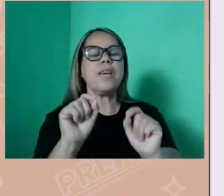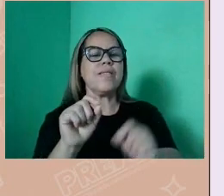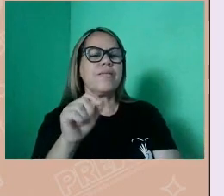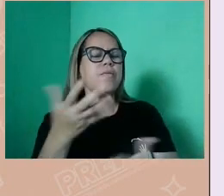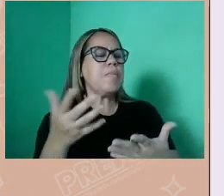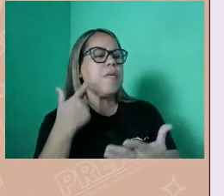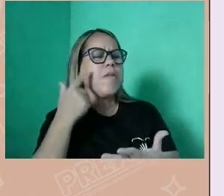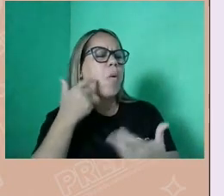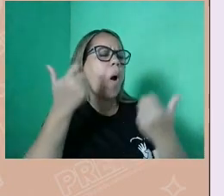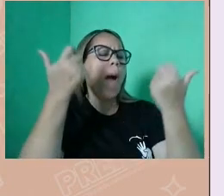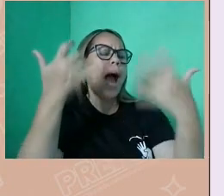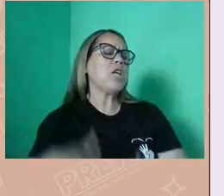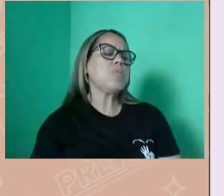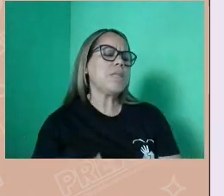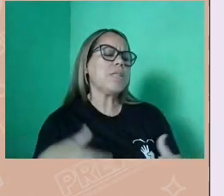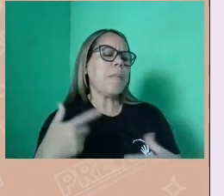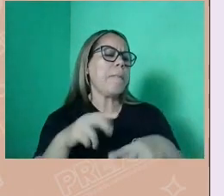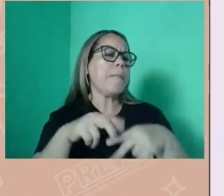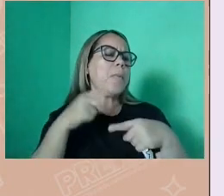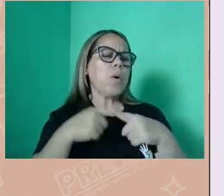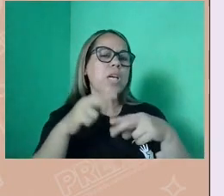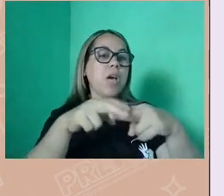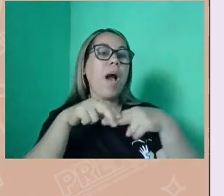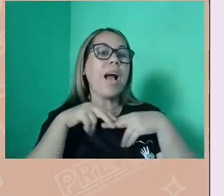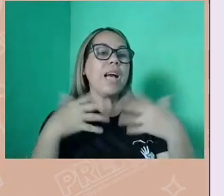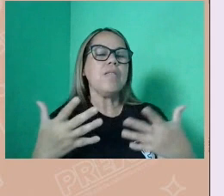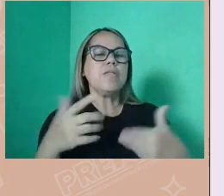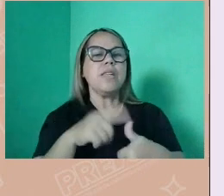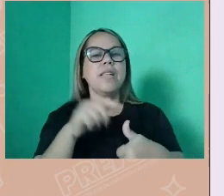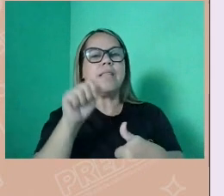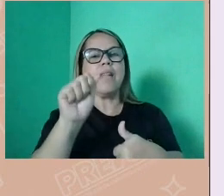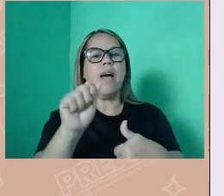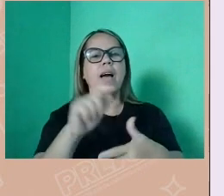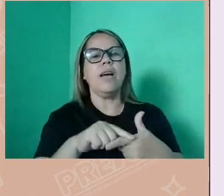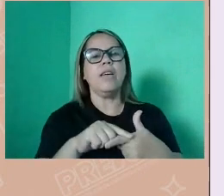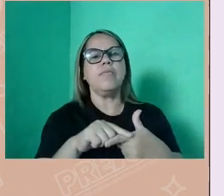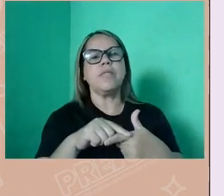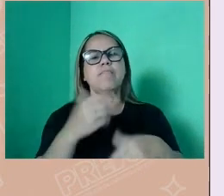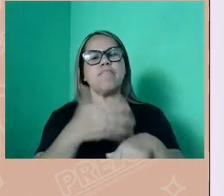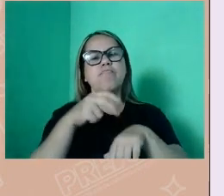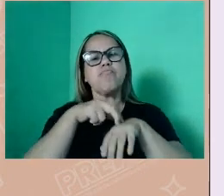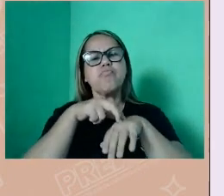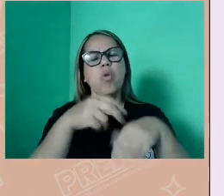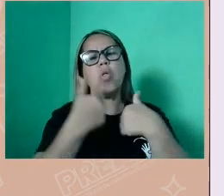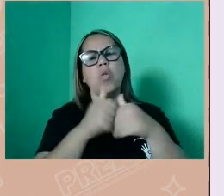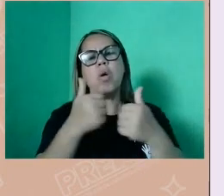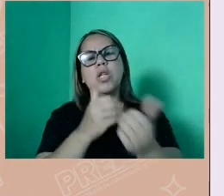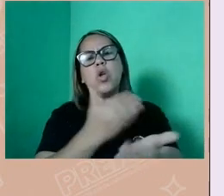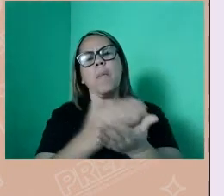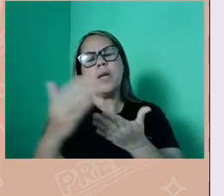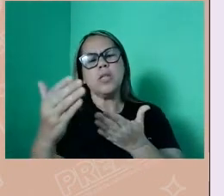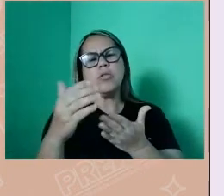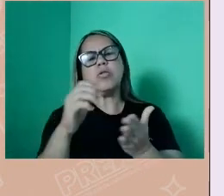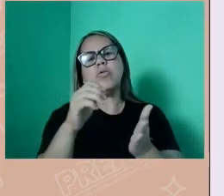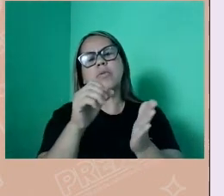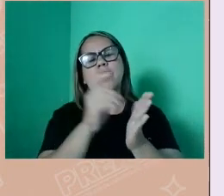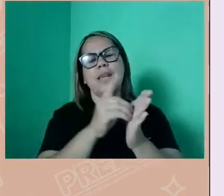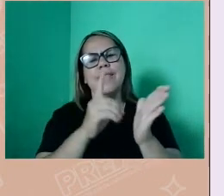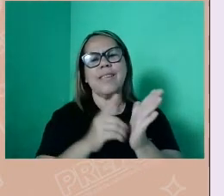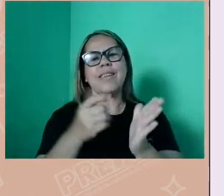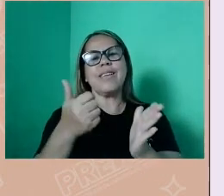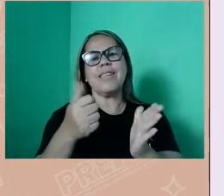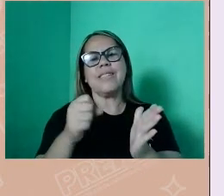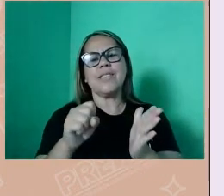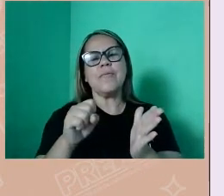era a justificativa pra eles surfarem no ônibus vamos lembrar letra A a prática de surfar no ônibus se iniciou na década de 80 na cidade de